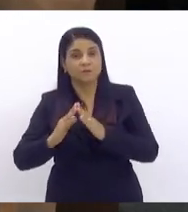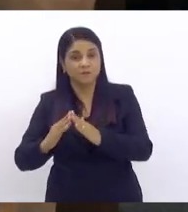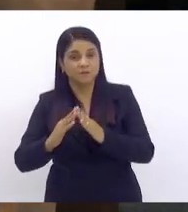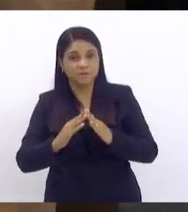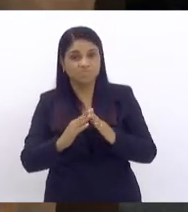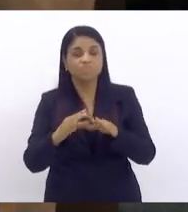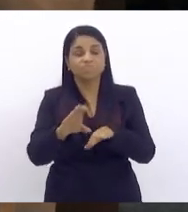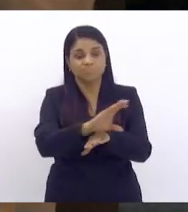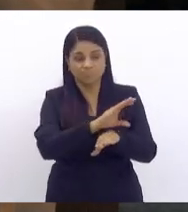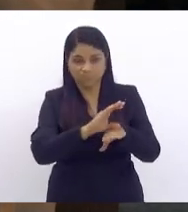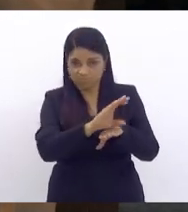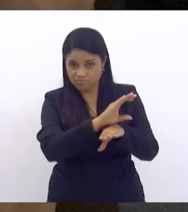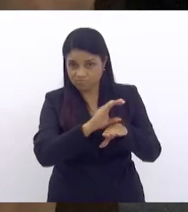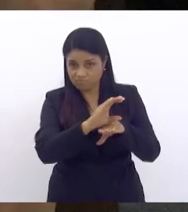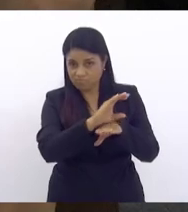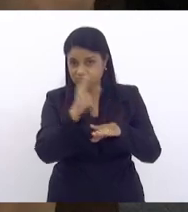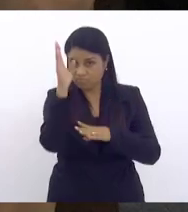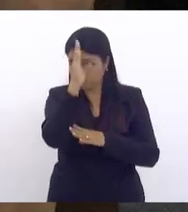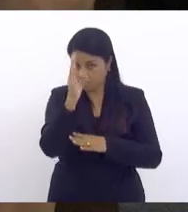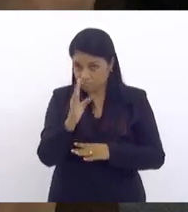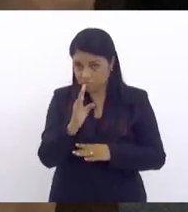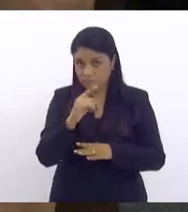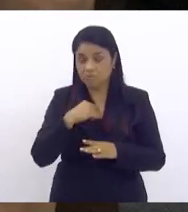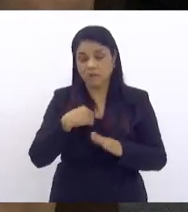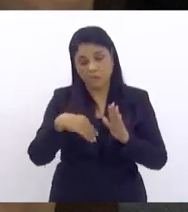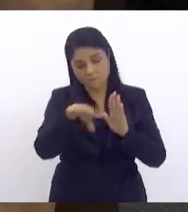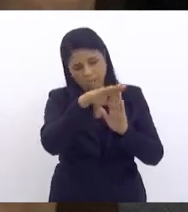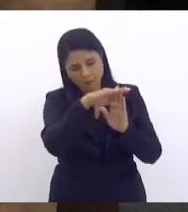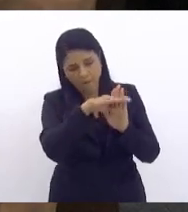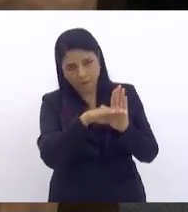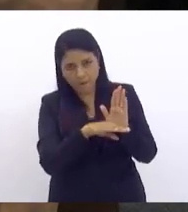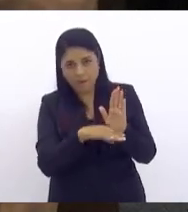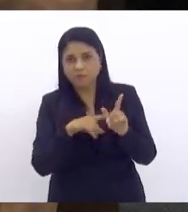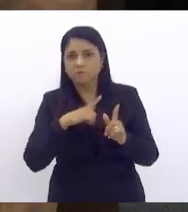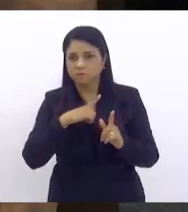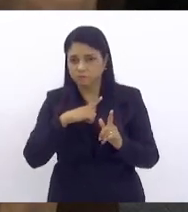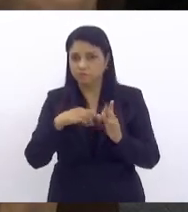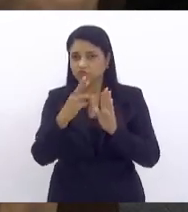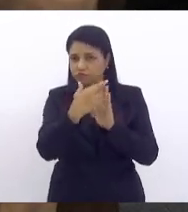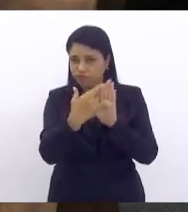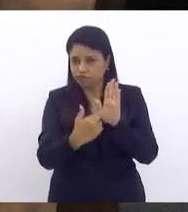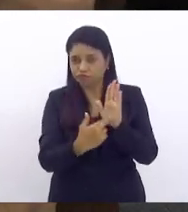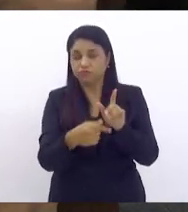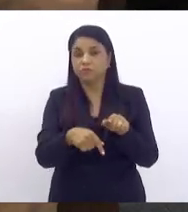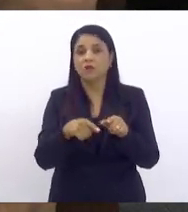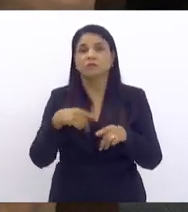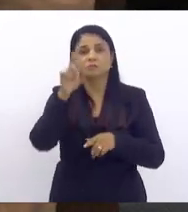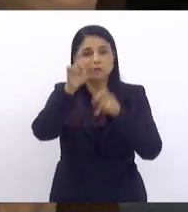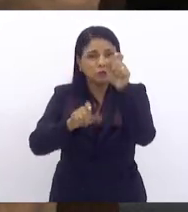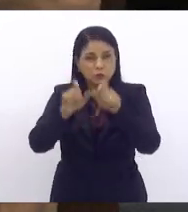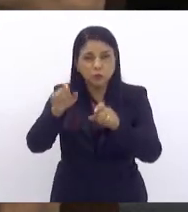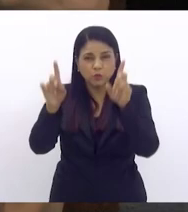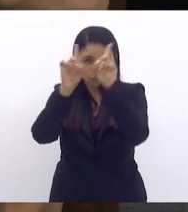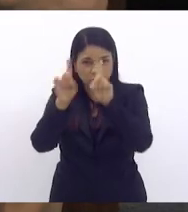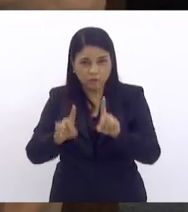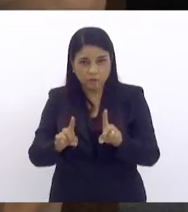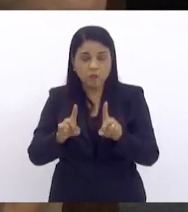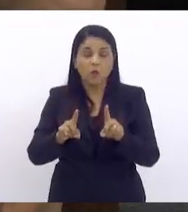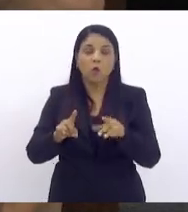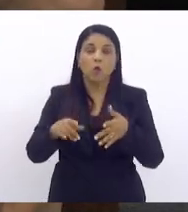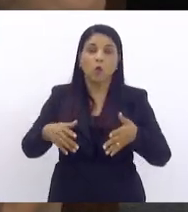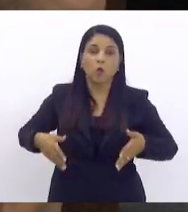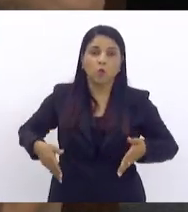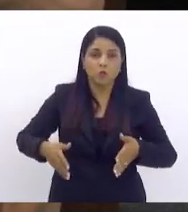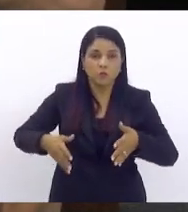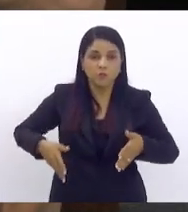nossa Constituição brasileira e, no entanto, muitas vezes as pessoas com deficiência ou com mobilidade reduzida